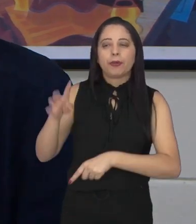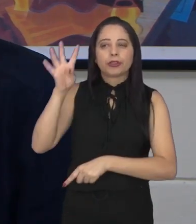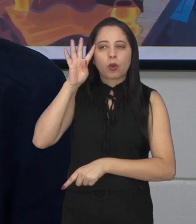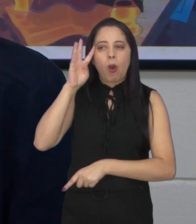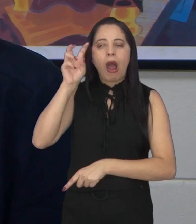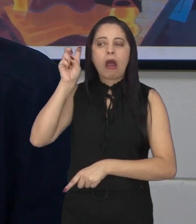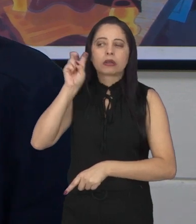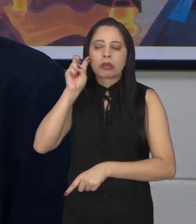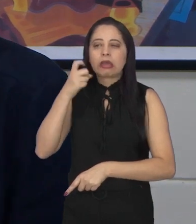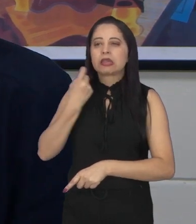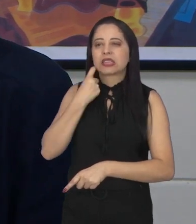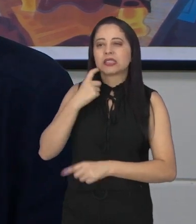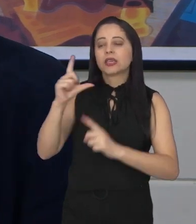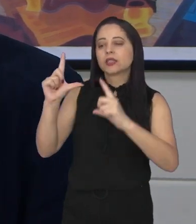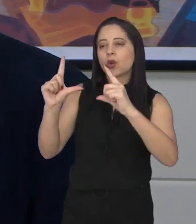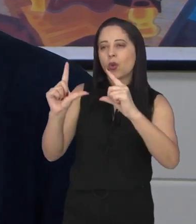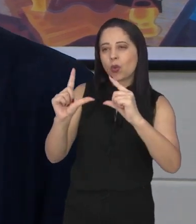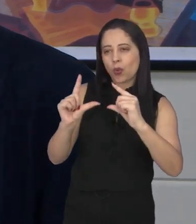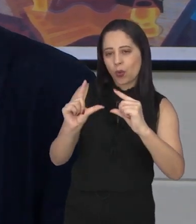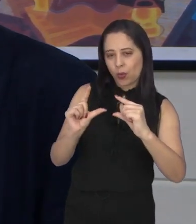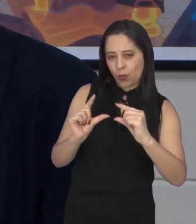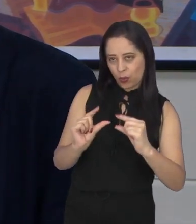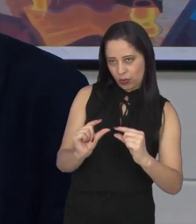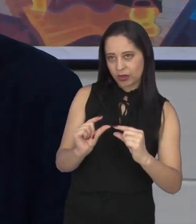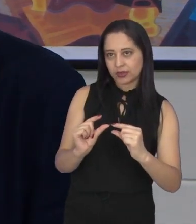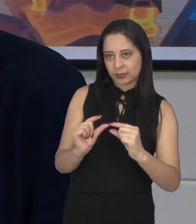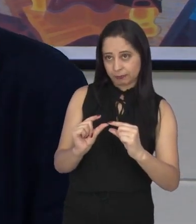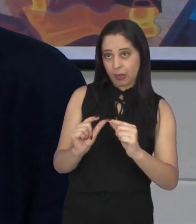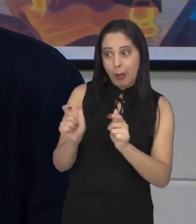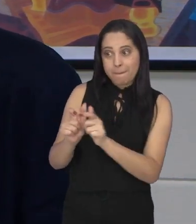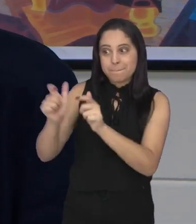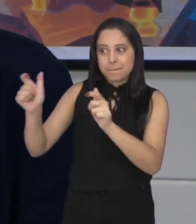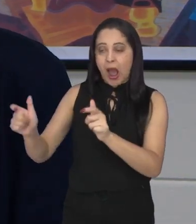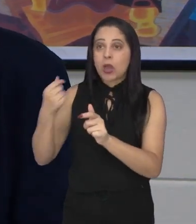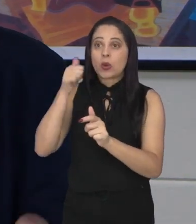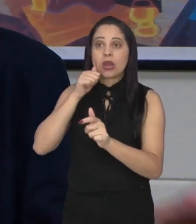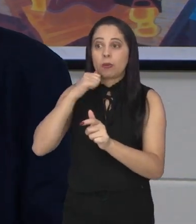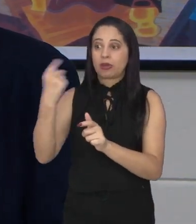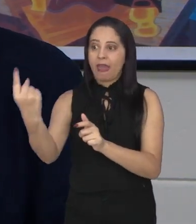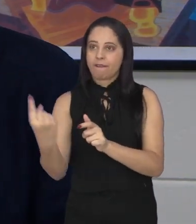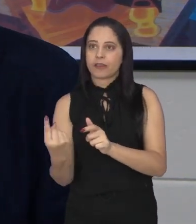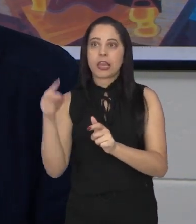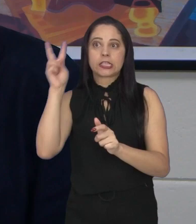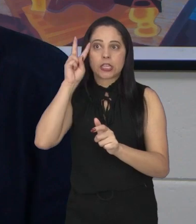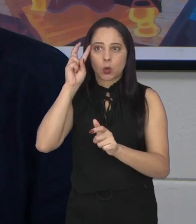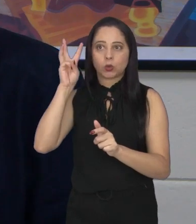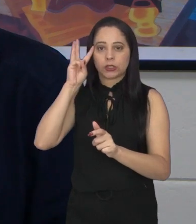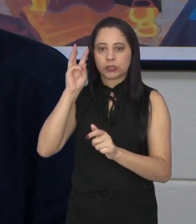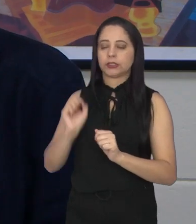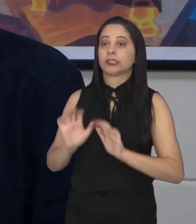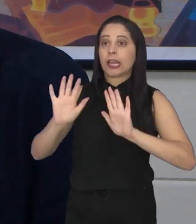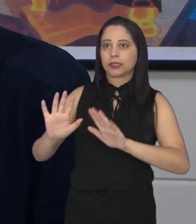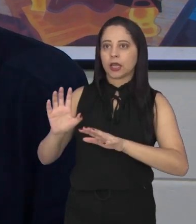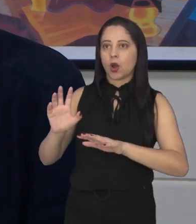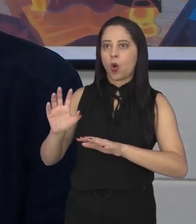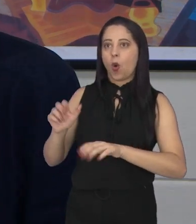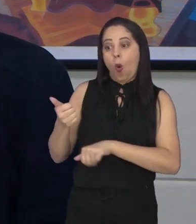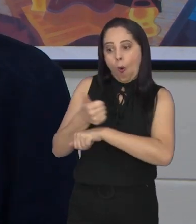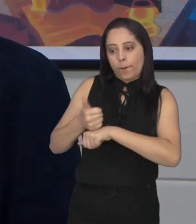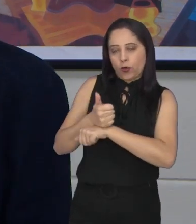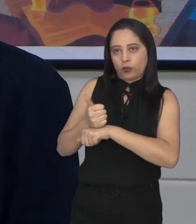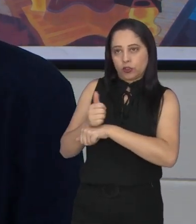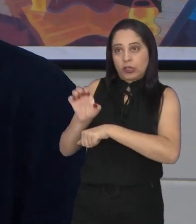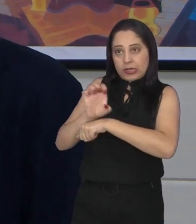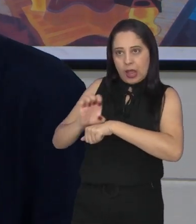assim na quarta, na quinta e na sexta, né? E retornando em alto número geralmente na segunda-feira. Os estagiários ficam lá disponíveis, atendem essa demanda